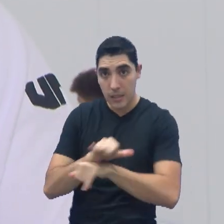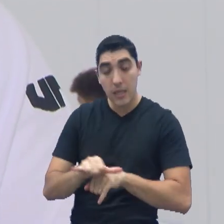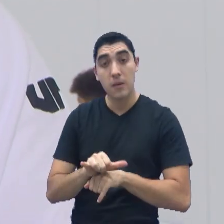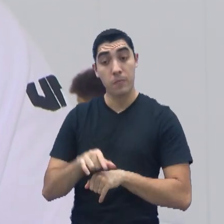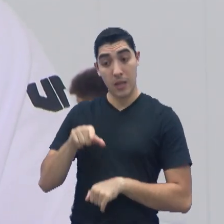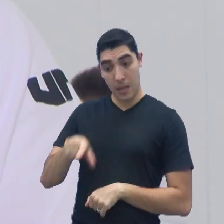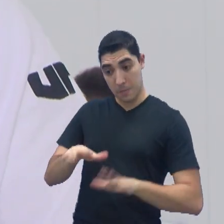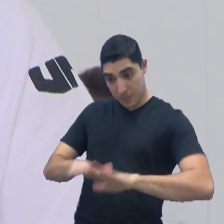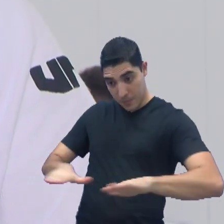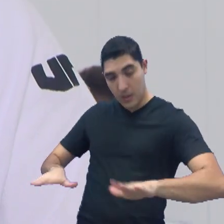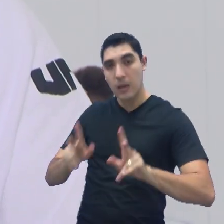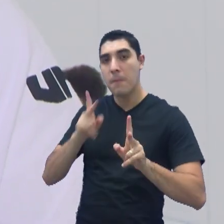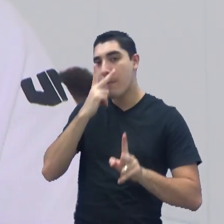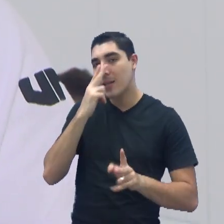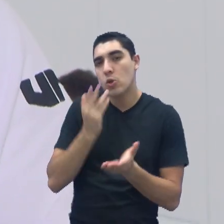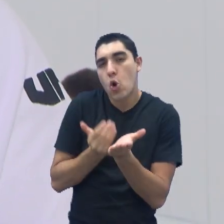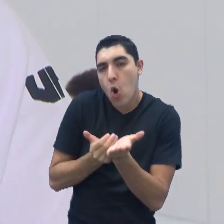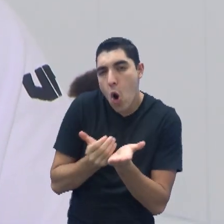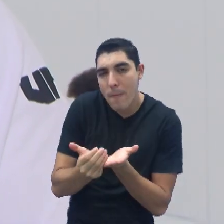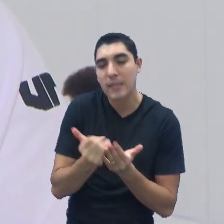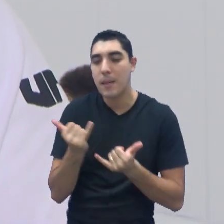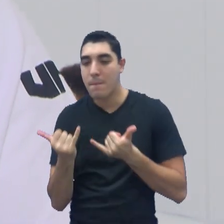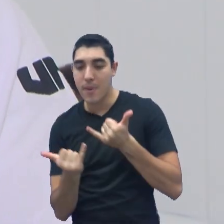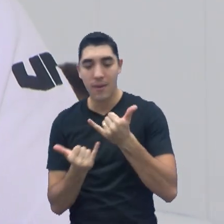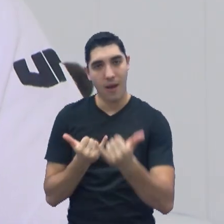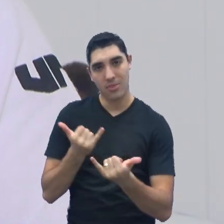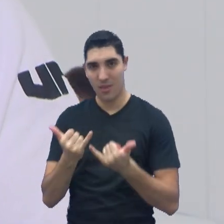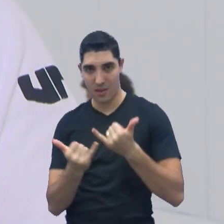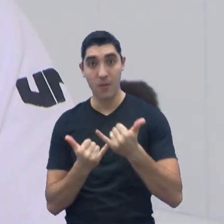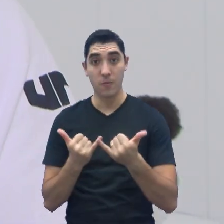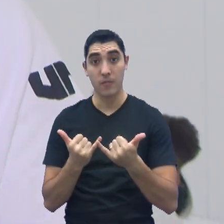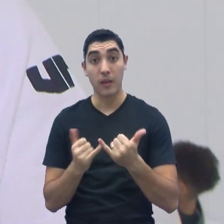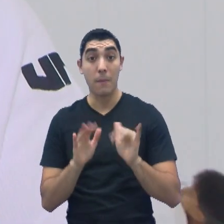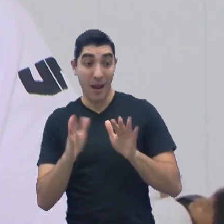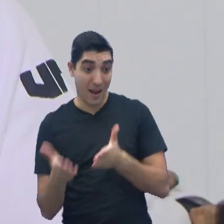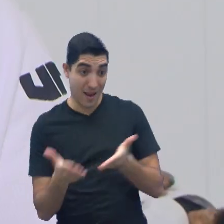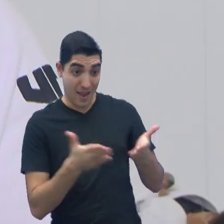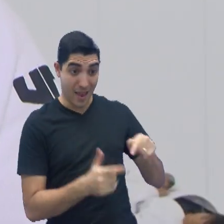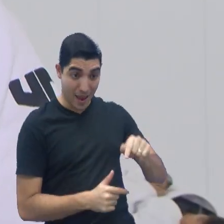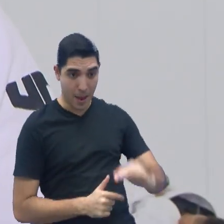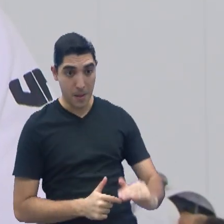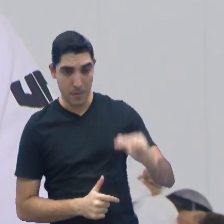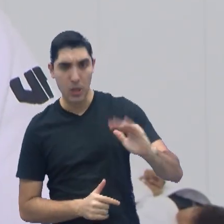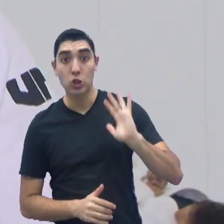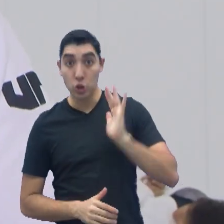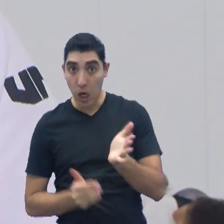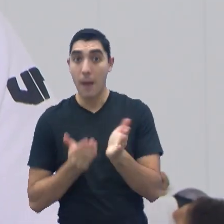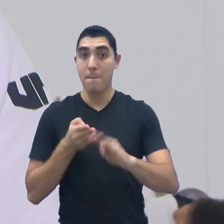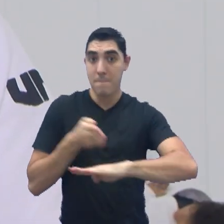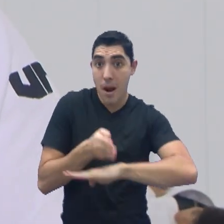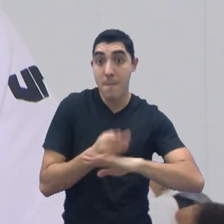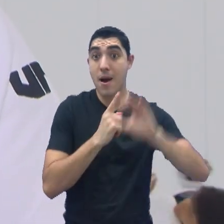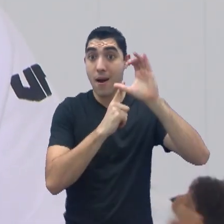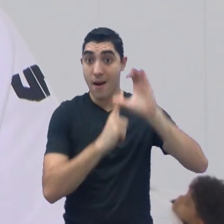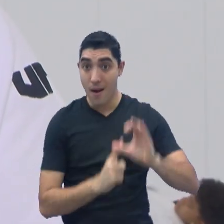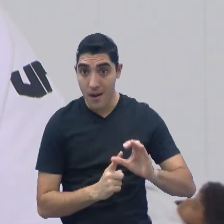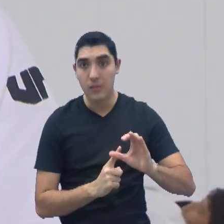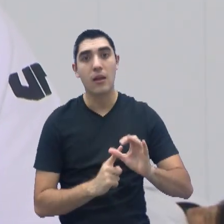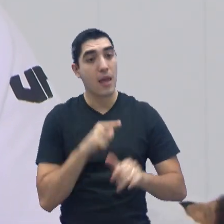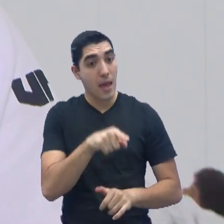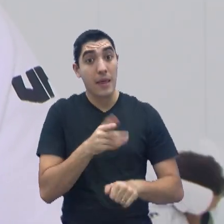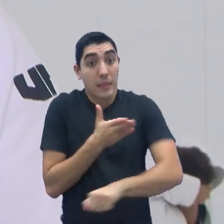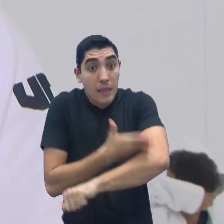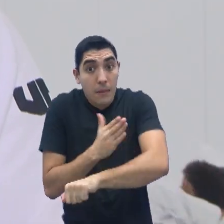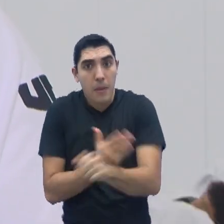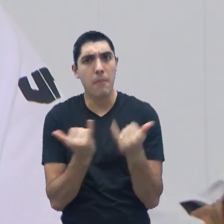na brincadeira que induz para o jiu-jitsu. E eles aqui, eles já são, a maioria que já está competindo também, então já estão treinando assim quase de adulto, quase que igual de